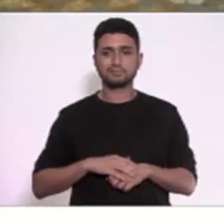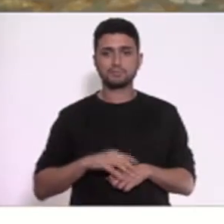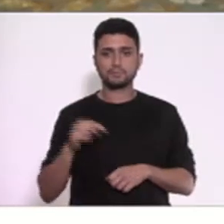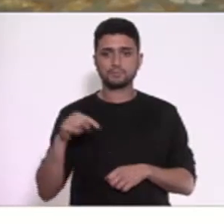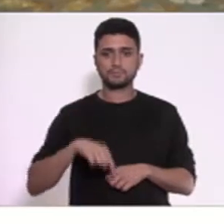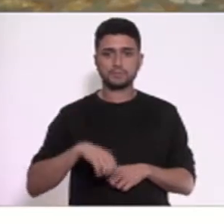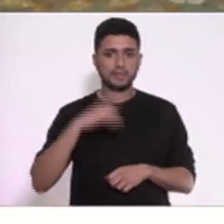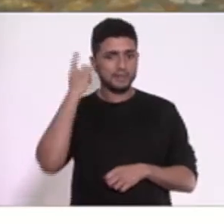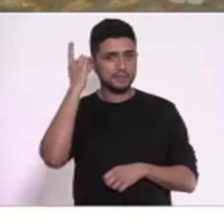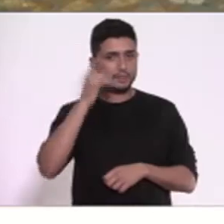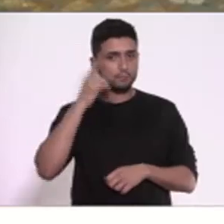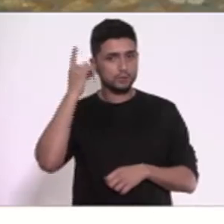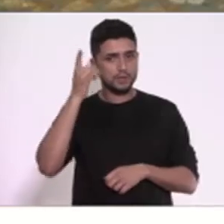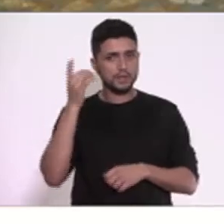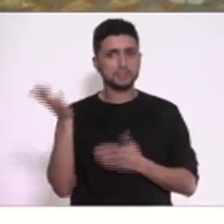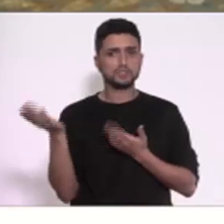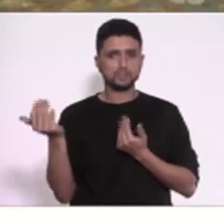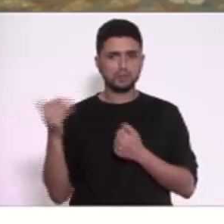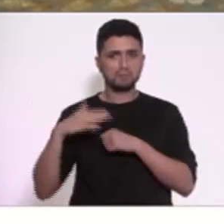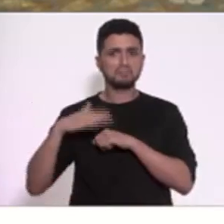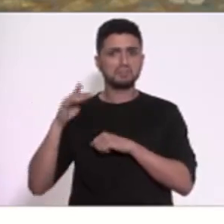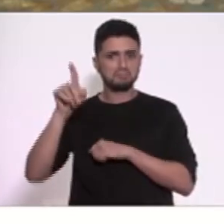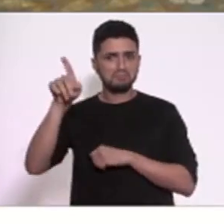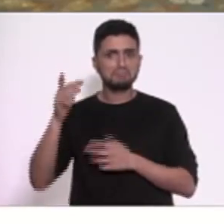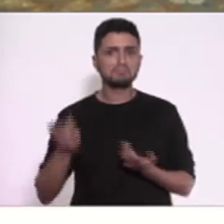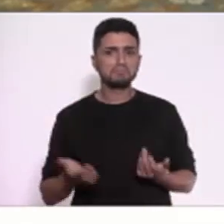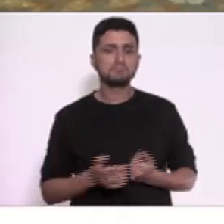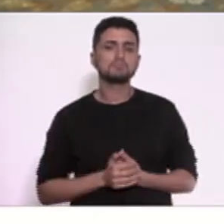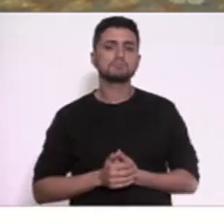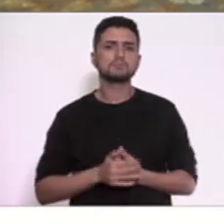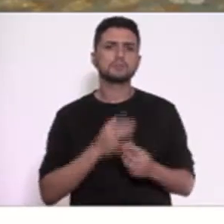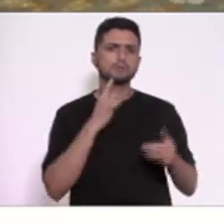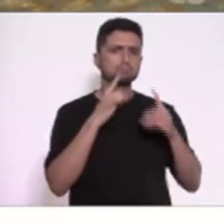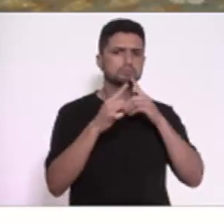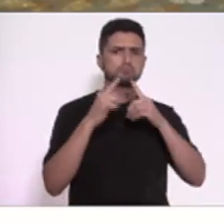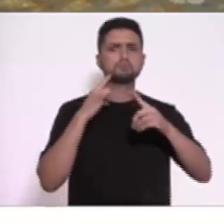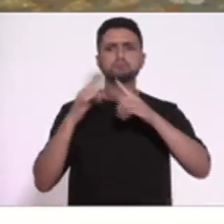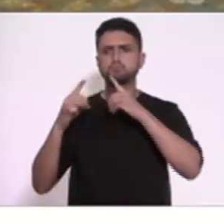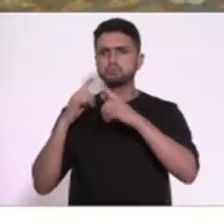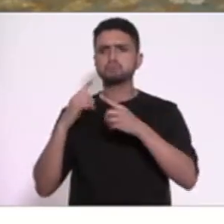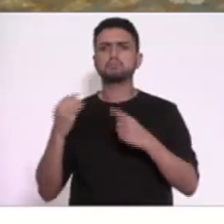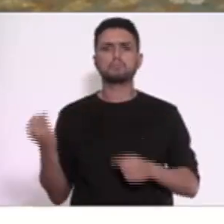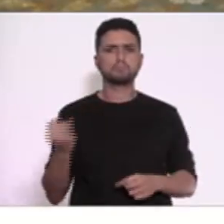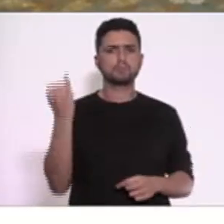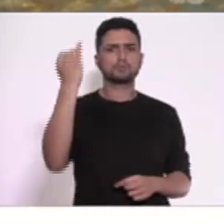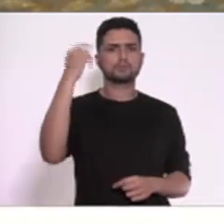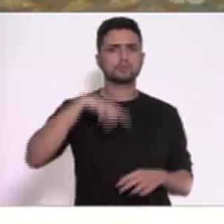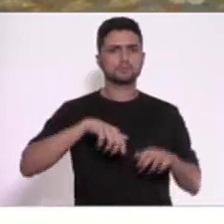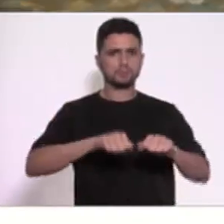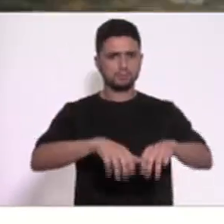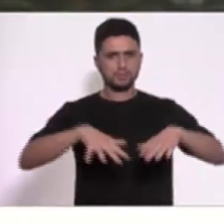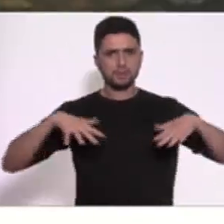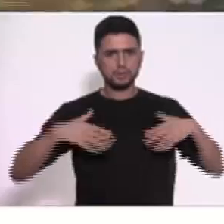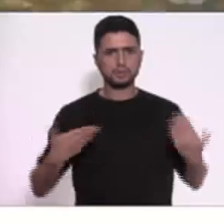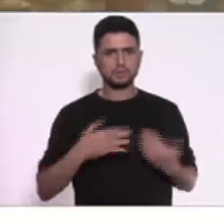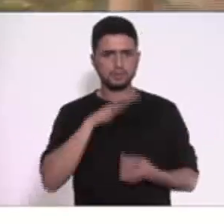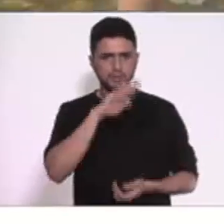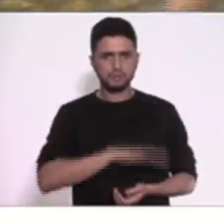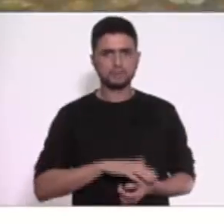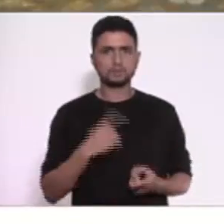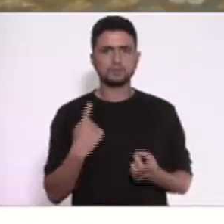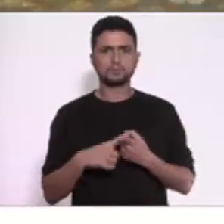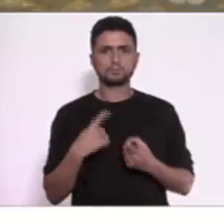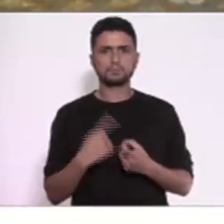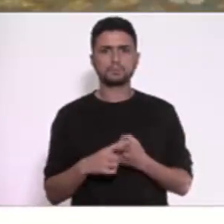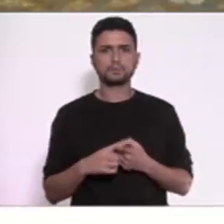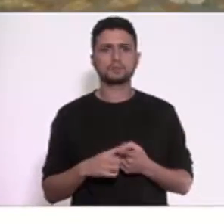desse parlamento, traz uma discussão excelente para esse plenário nessa tarde. Porque não